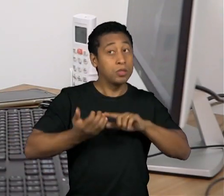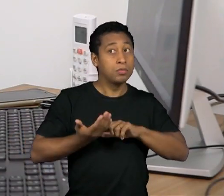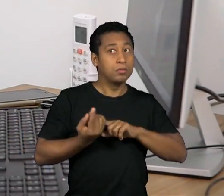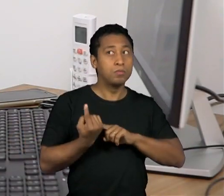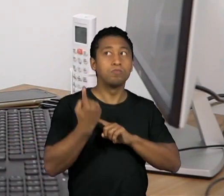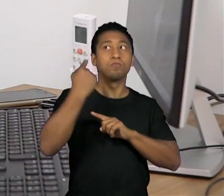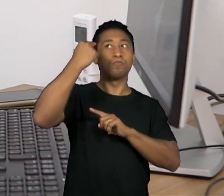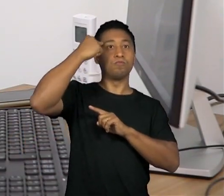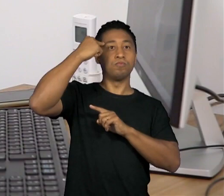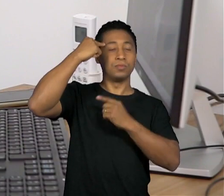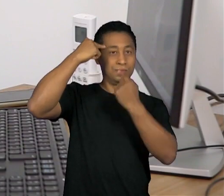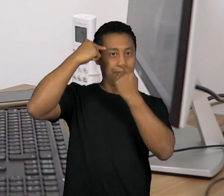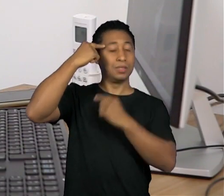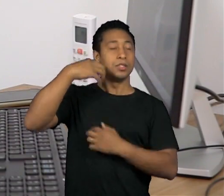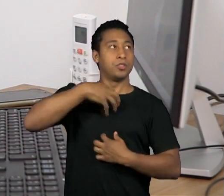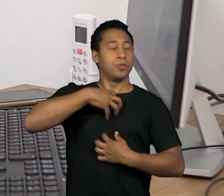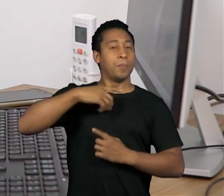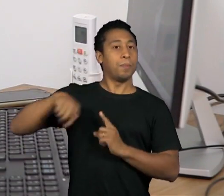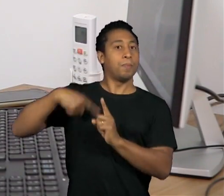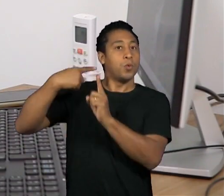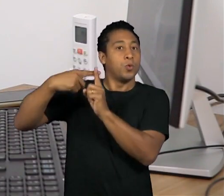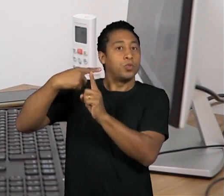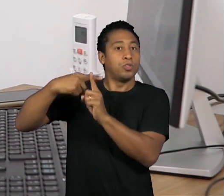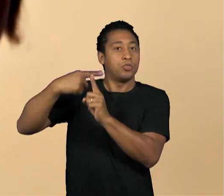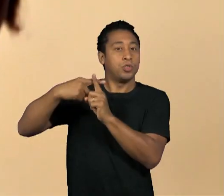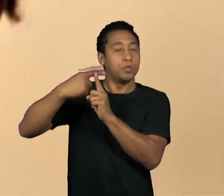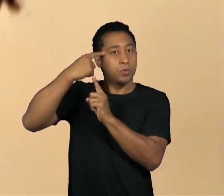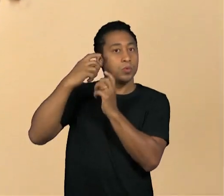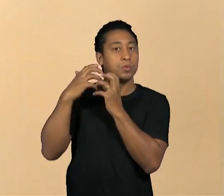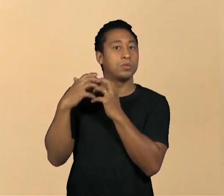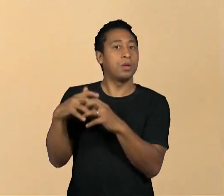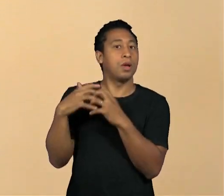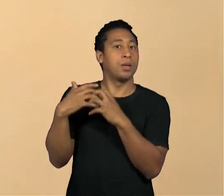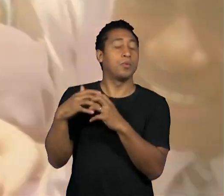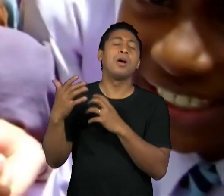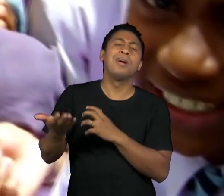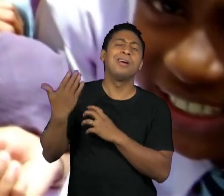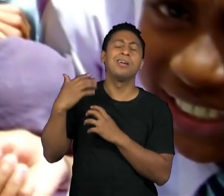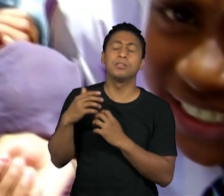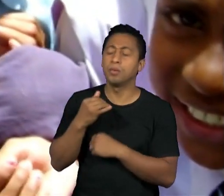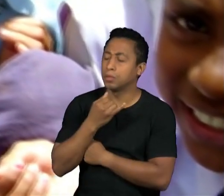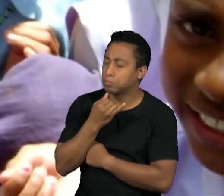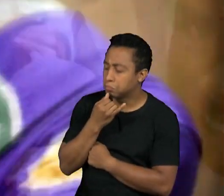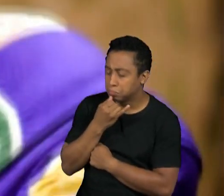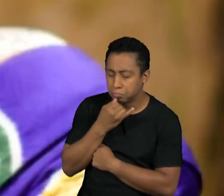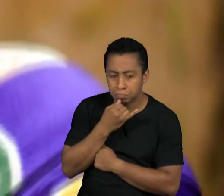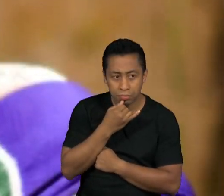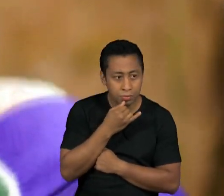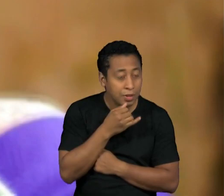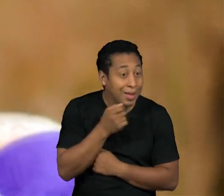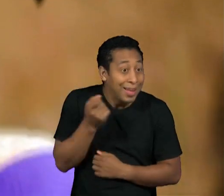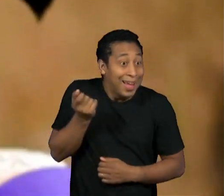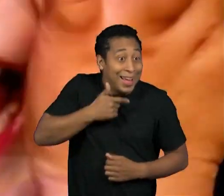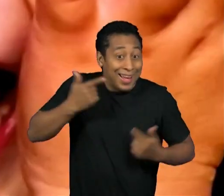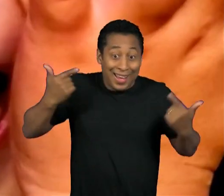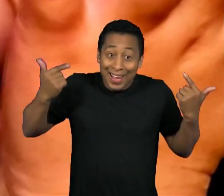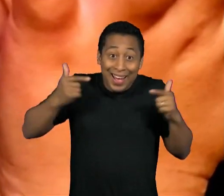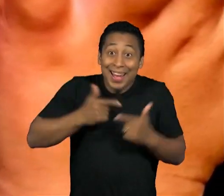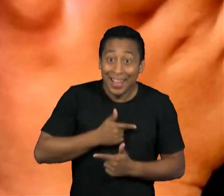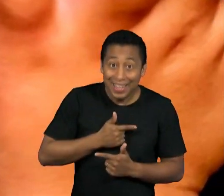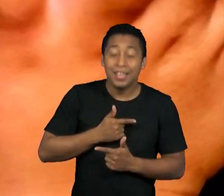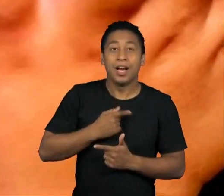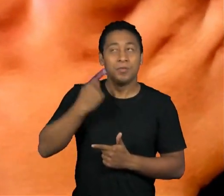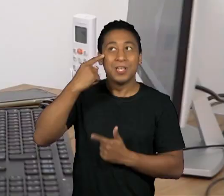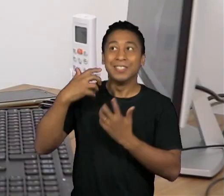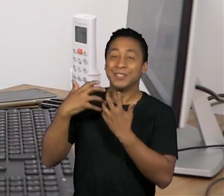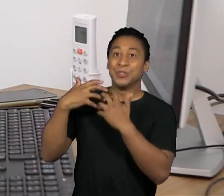um estímulo em áreas cerebrais que não estavam tão ativadas. É como se fosse o riso gerando a felicidade e a felicidade